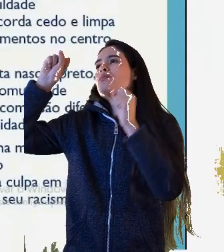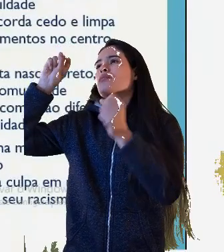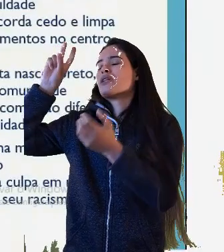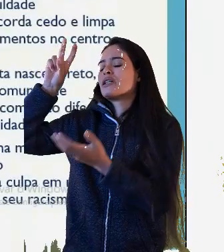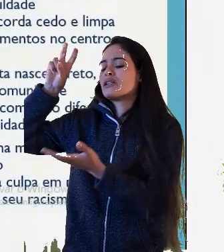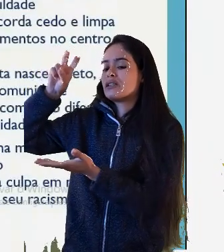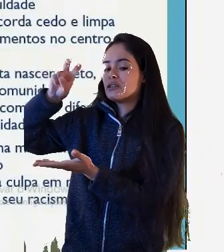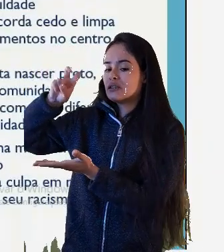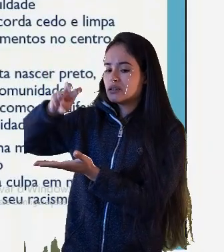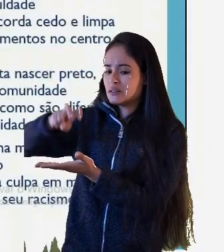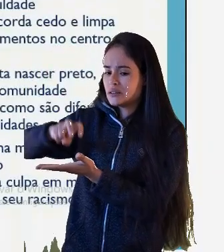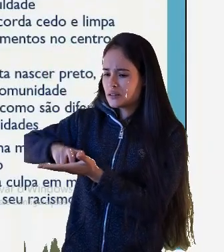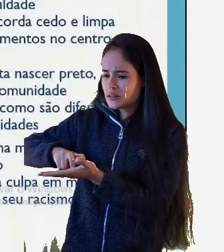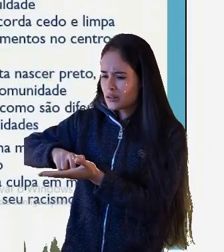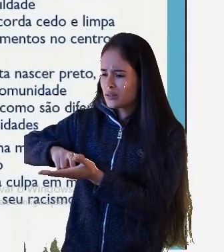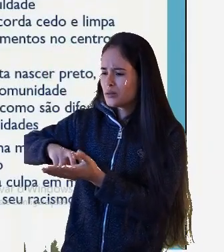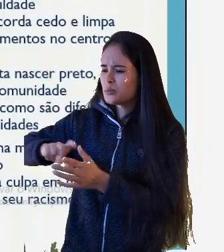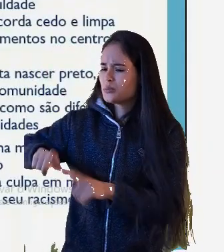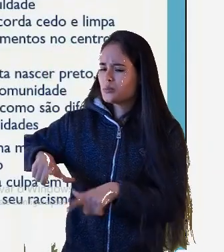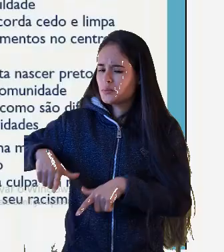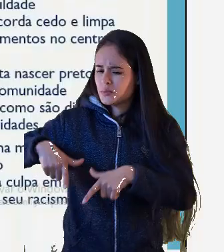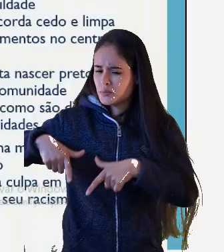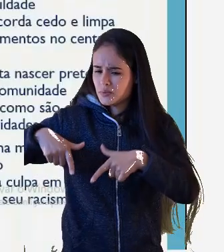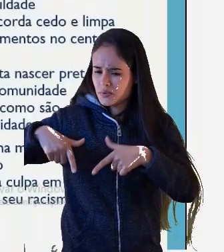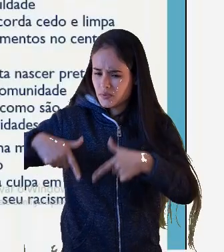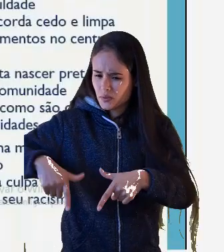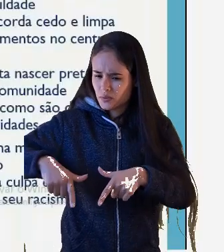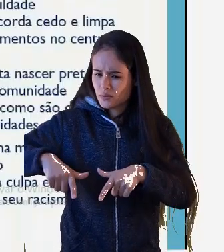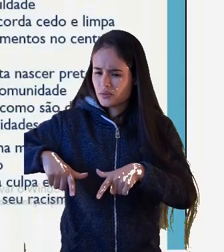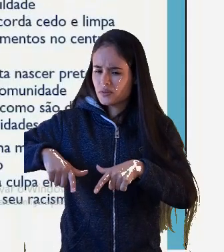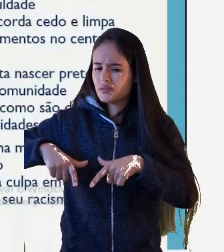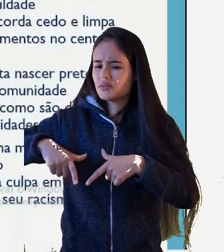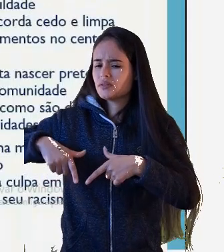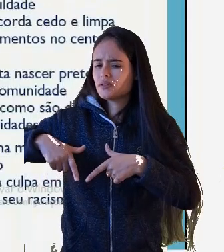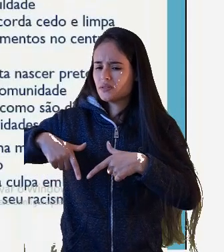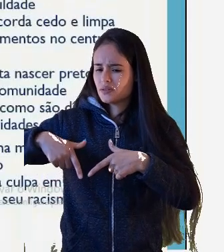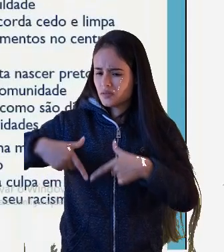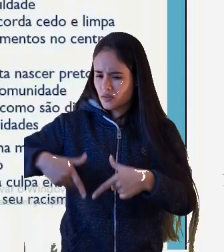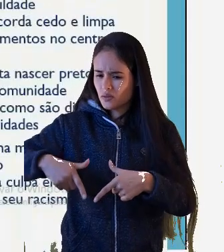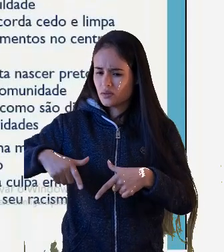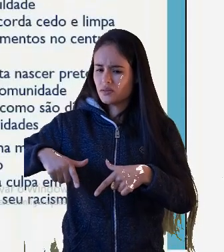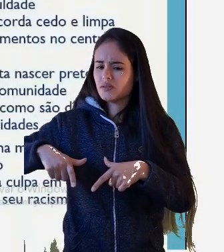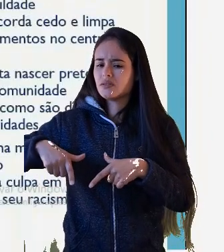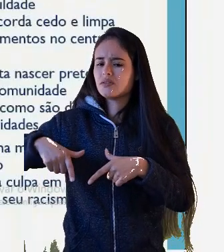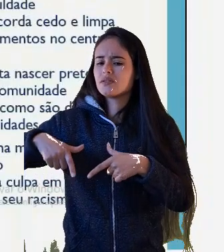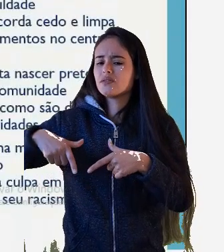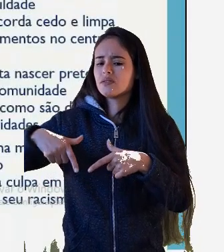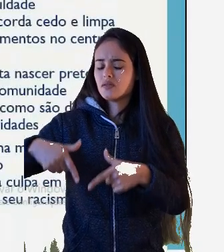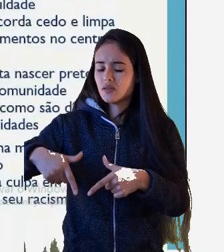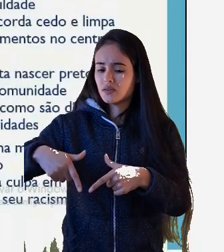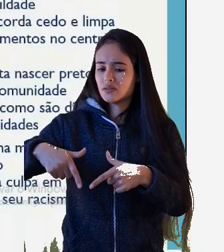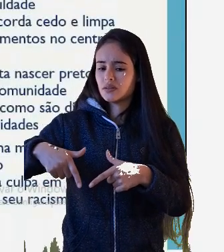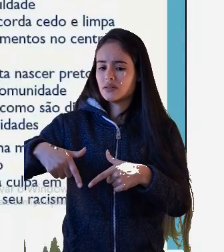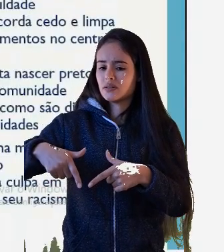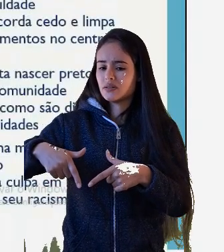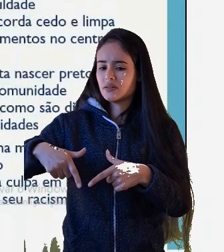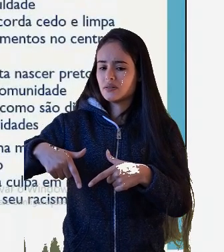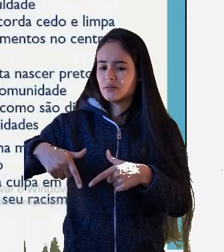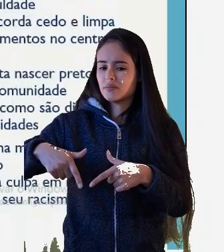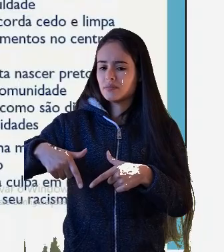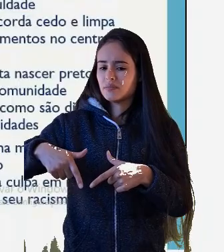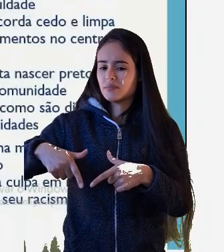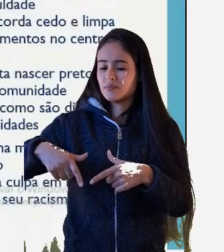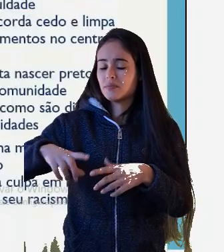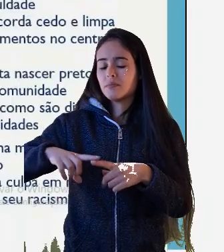cabelo, mas tudo se ajeita, né? Tem vestibular depois, e aí eu não posso pagar a faculdade, vai me dizer que